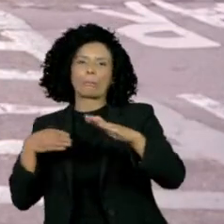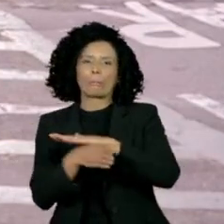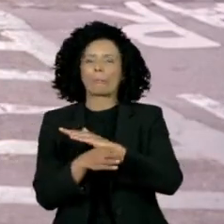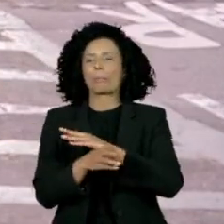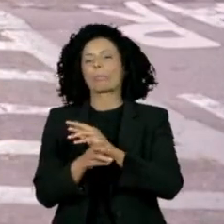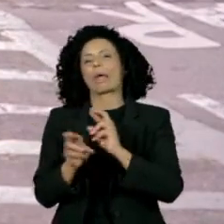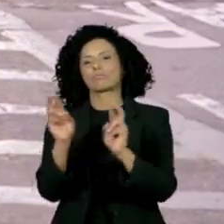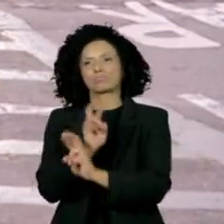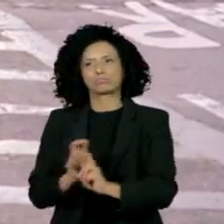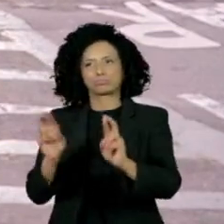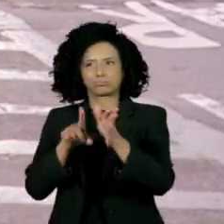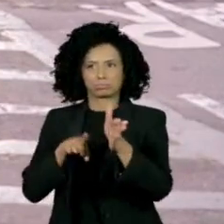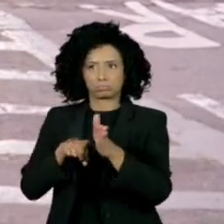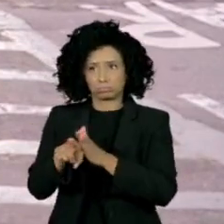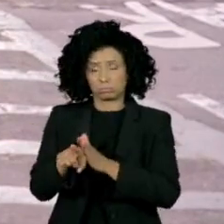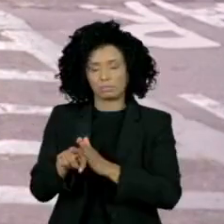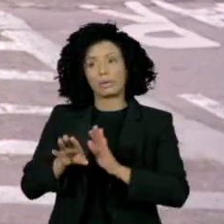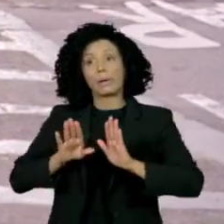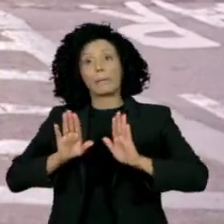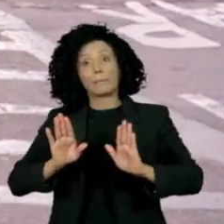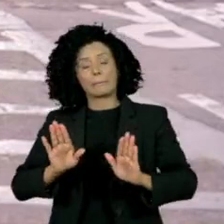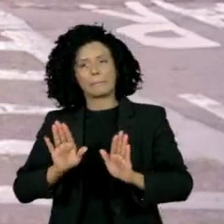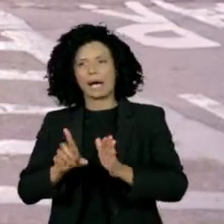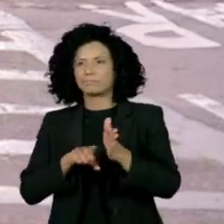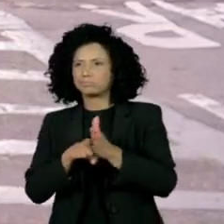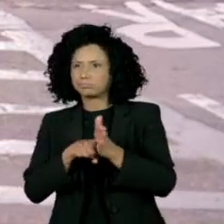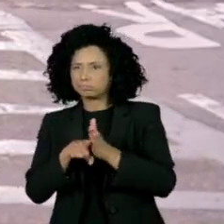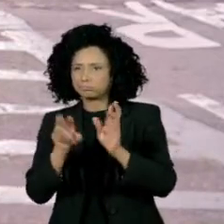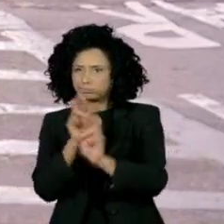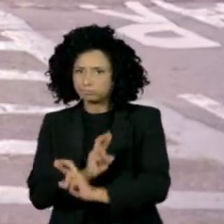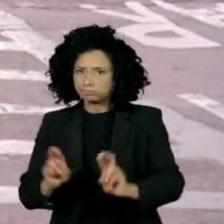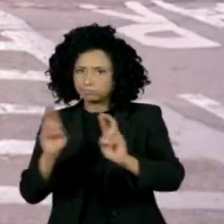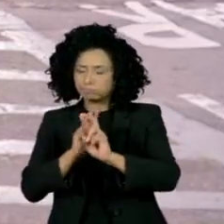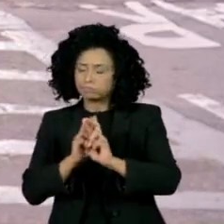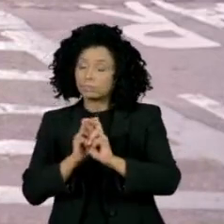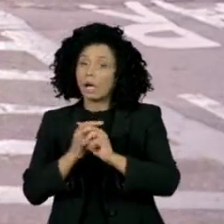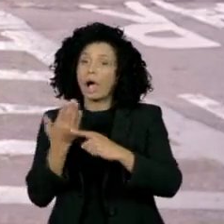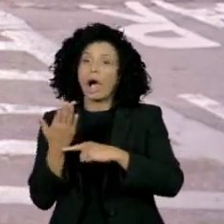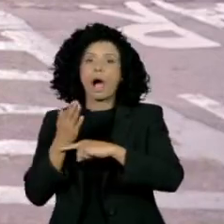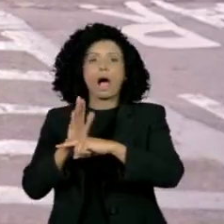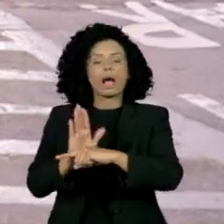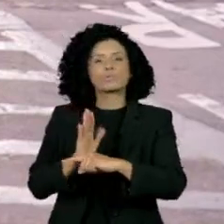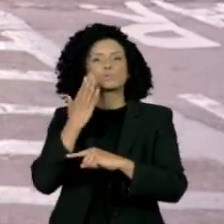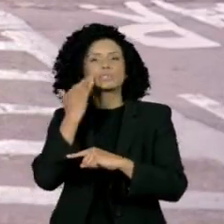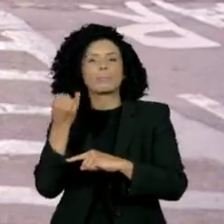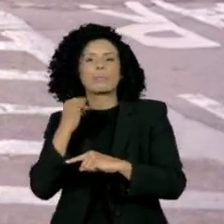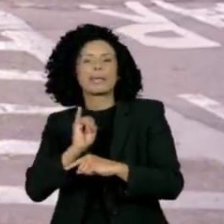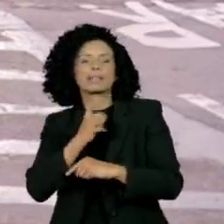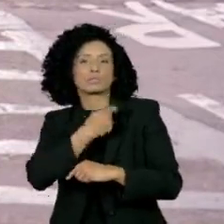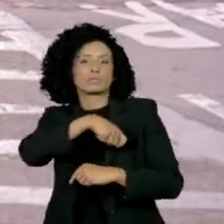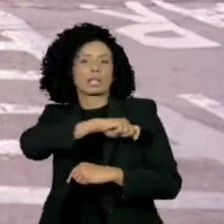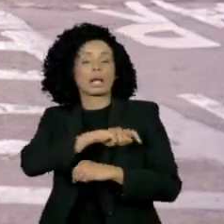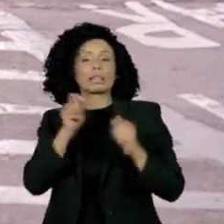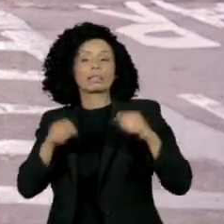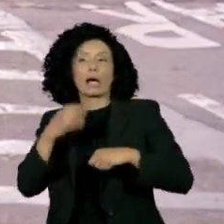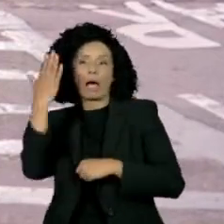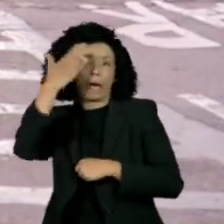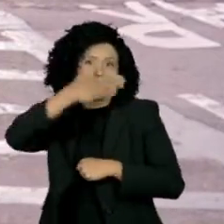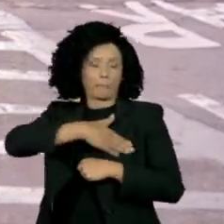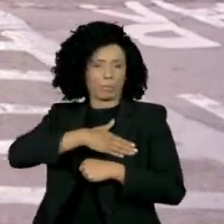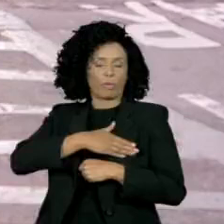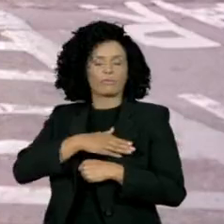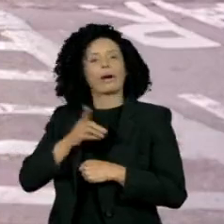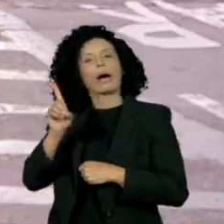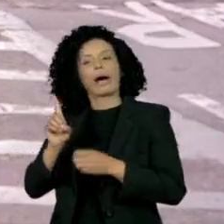investigação. Na prática, essa apuração vai servir para ver se o delegado pode provar ou não o que ele está alegando.